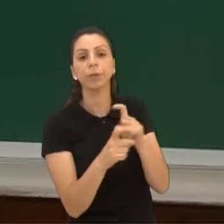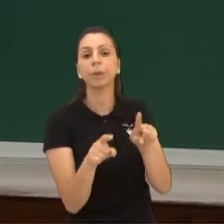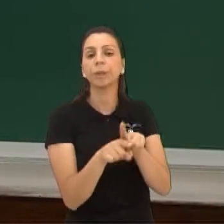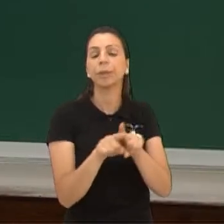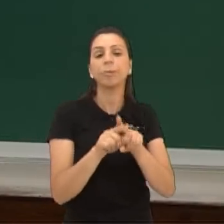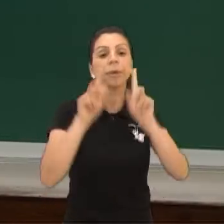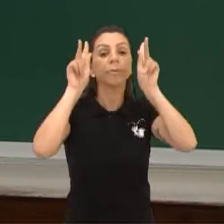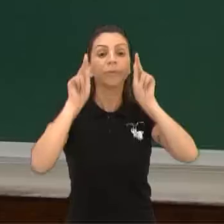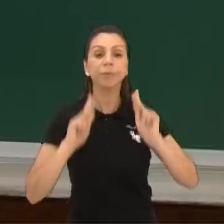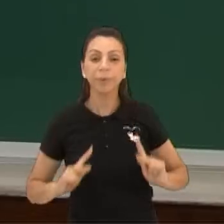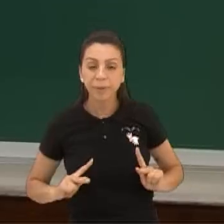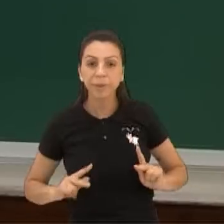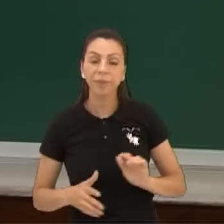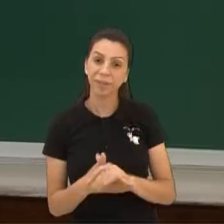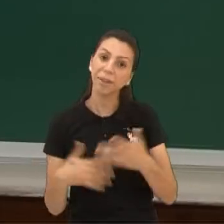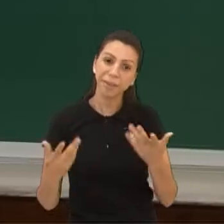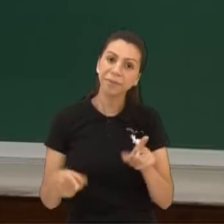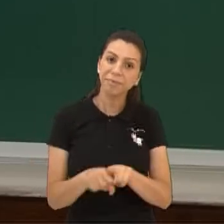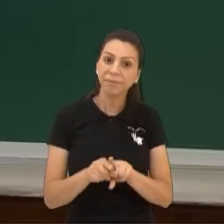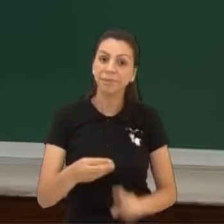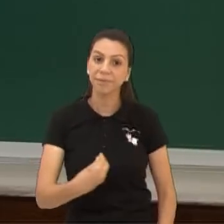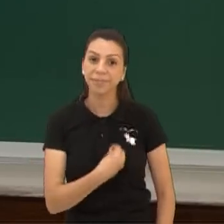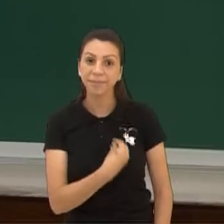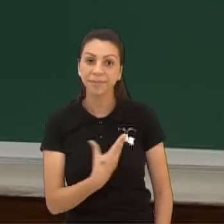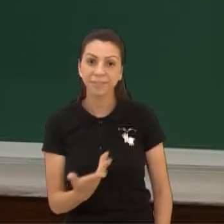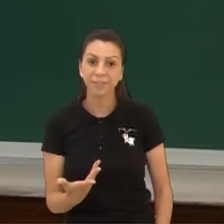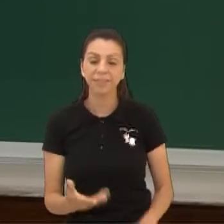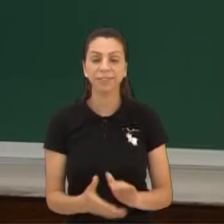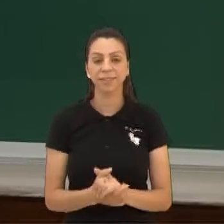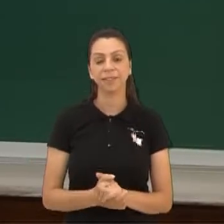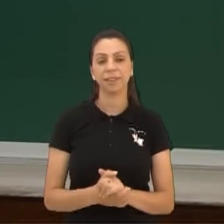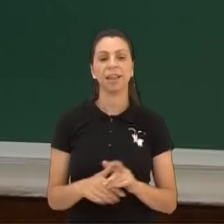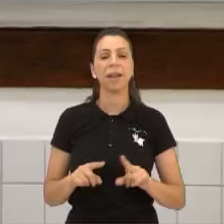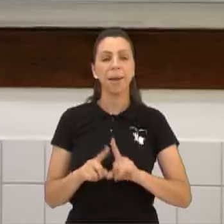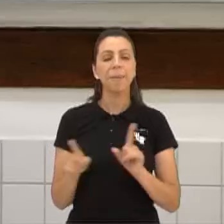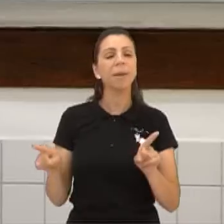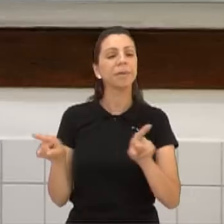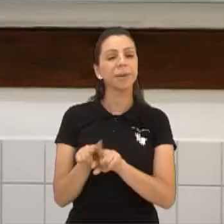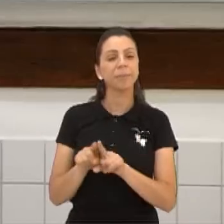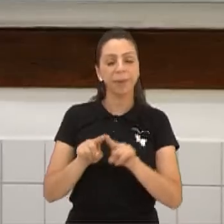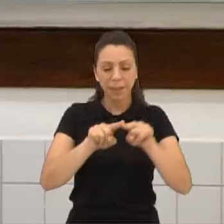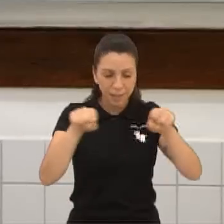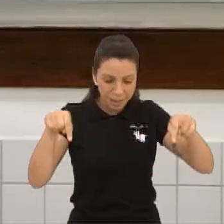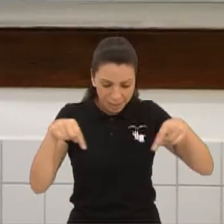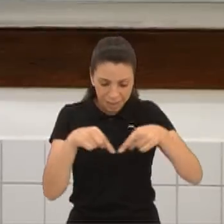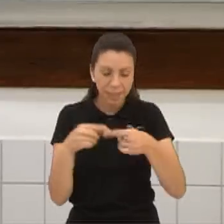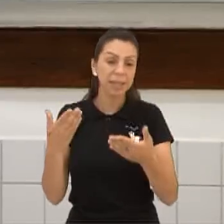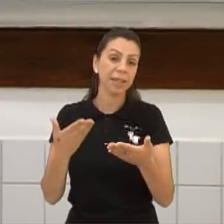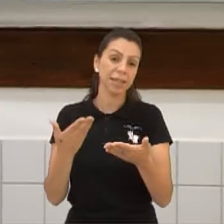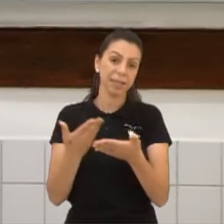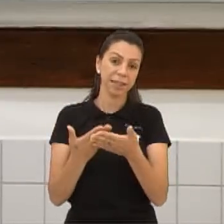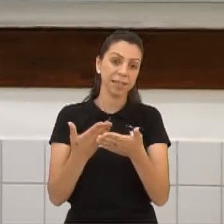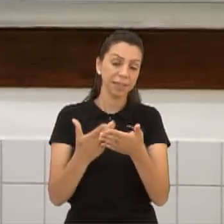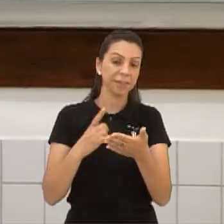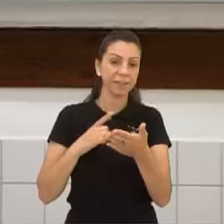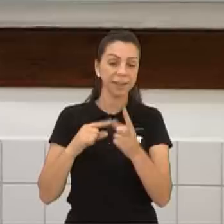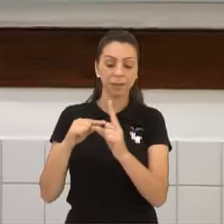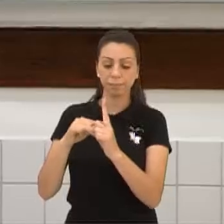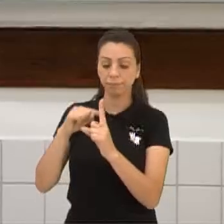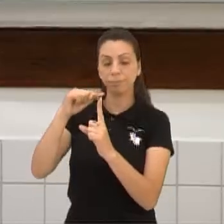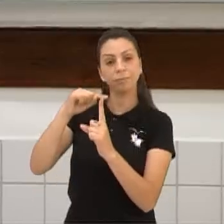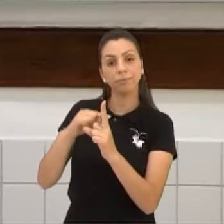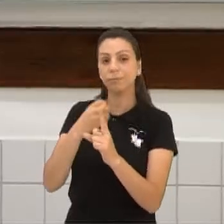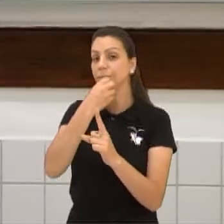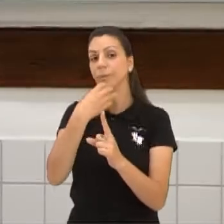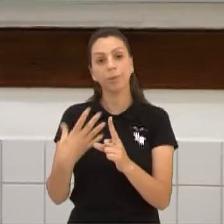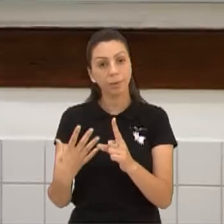seres humanos. São seres vivos, meio biótico. Mas na sala de aula, nós também temos uma temperatura agradável, senão esses seres não